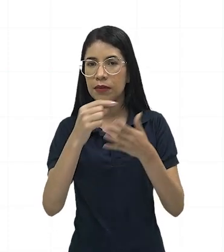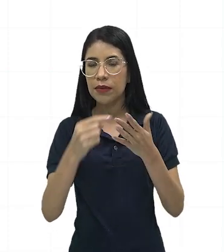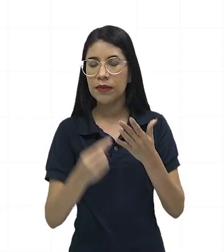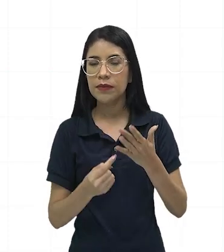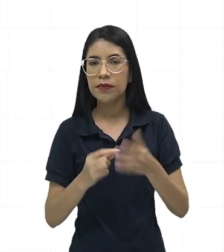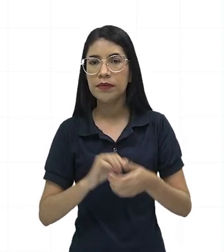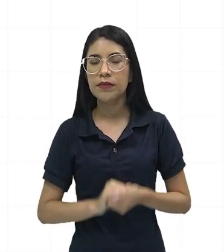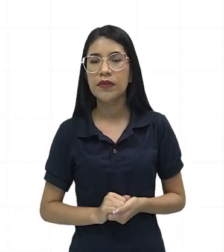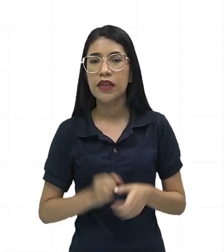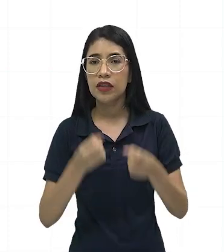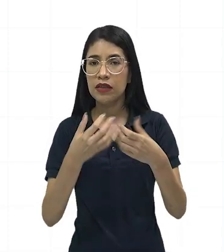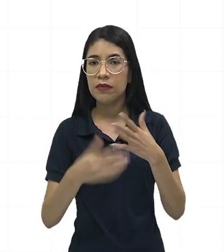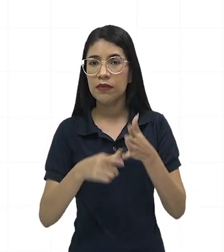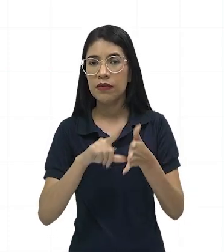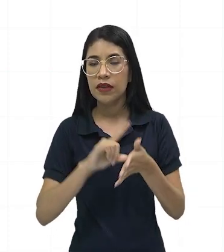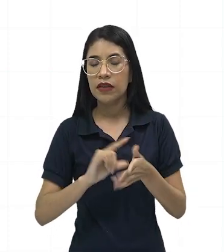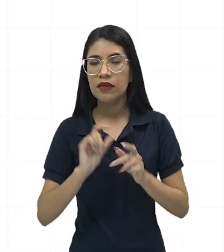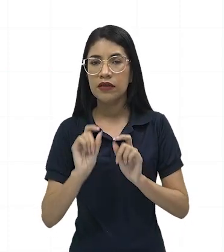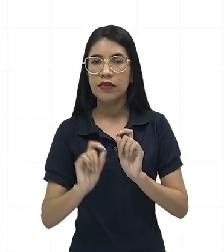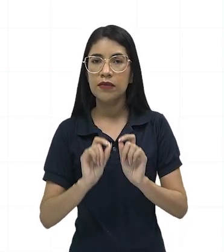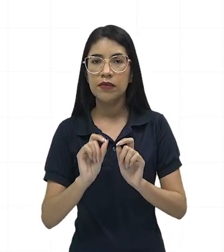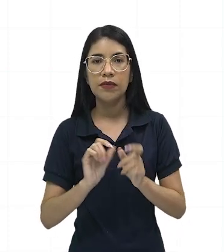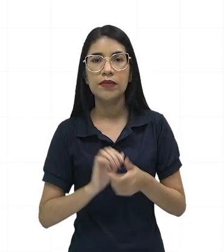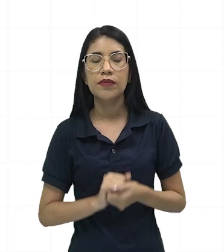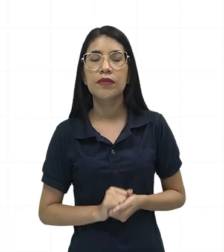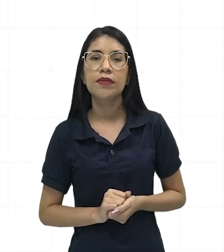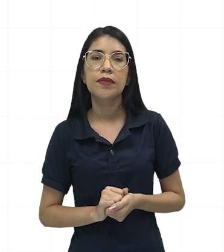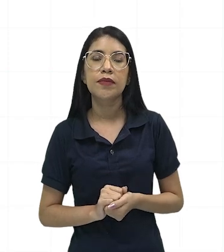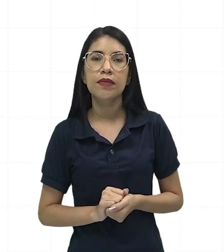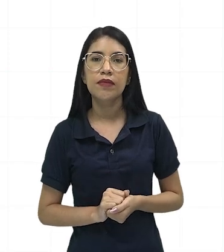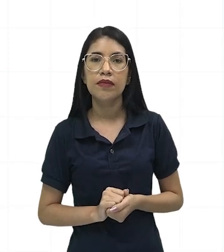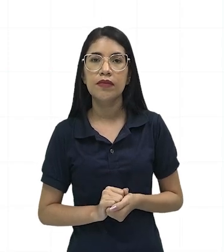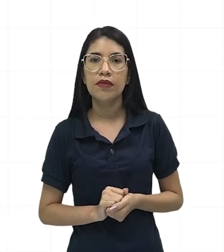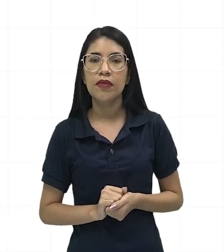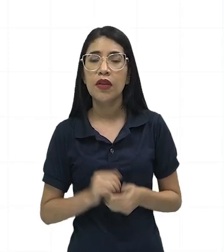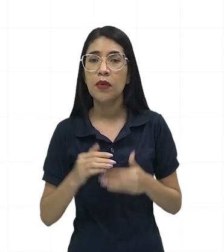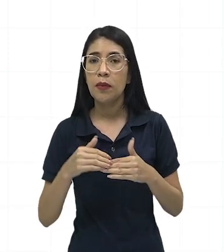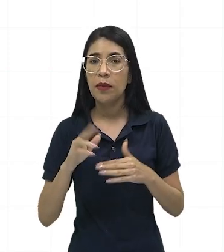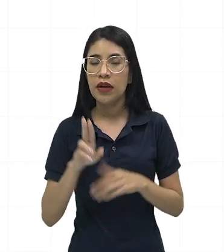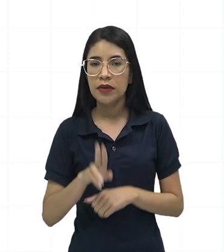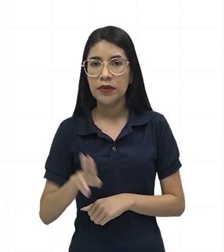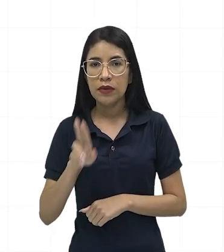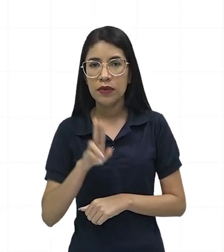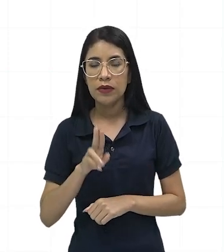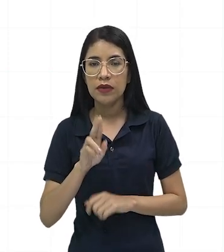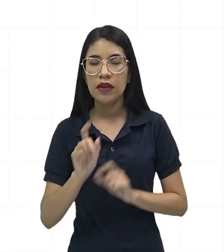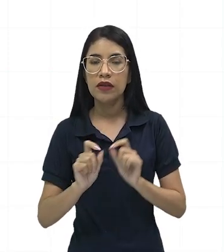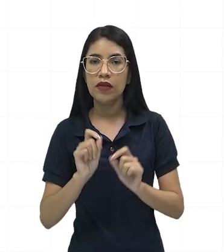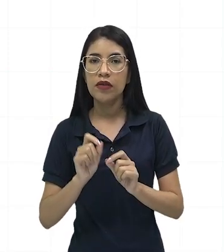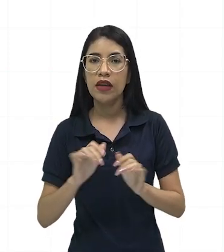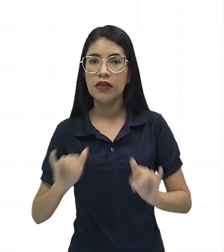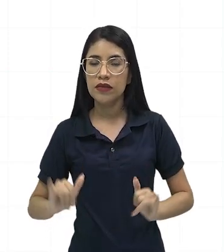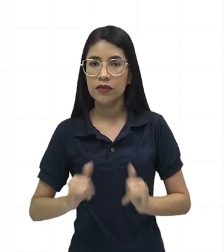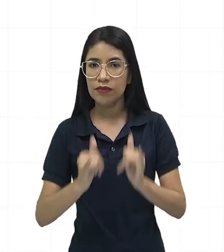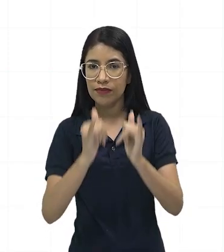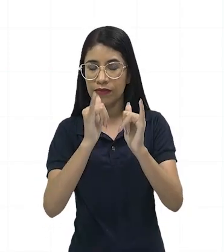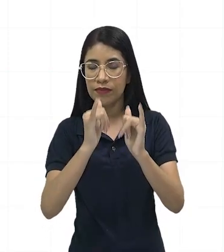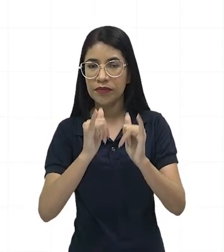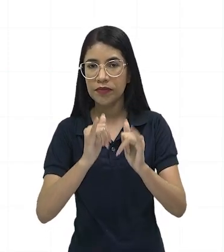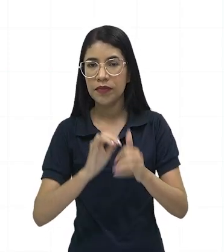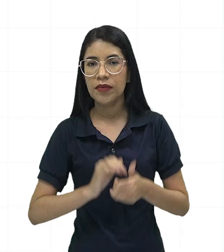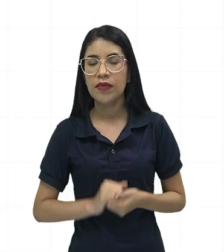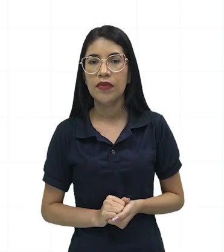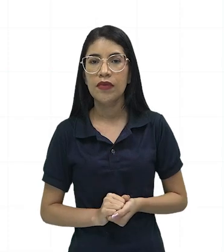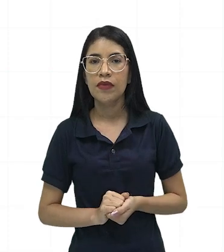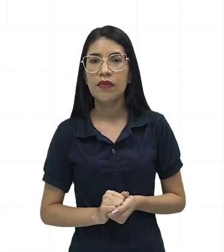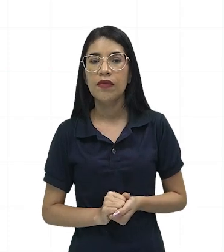como eu já antecipei, a que nós mais utilizamos é as usinas hidrelétricas, né?